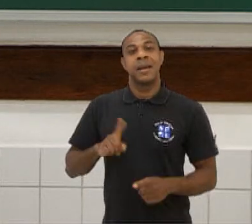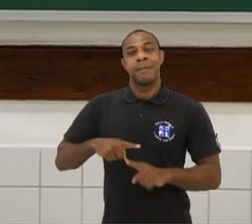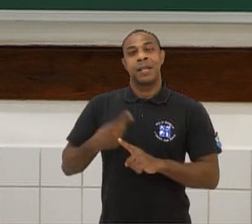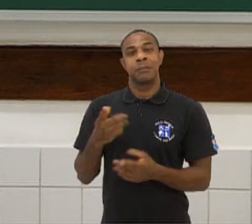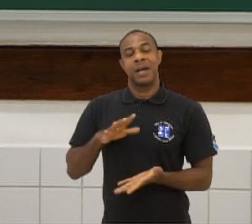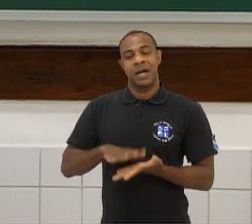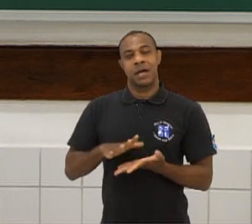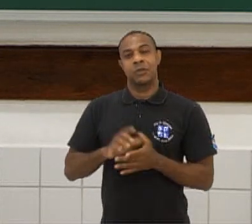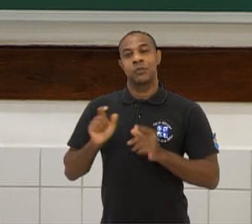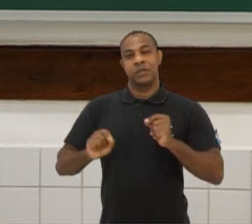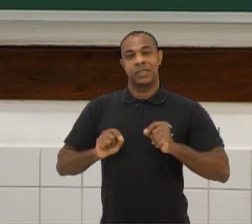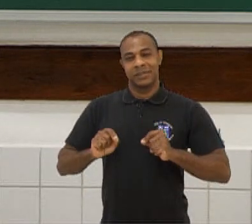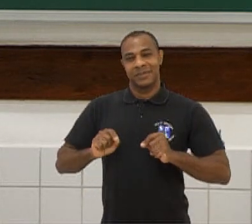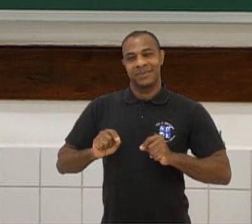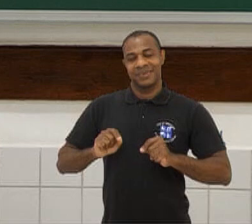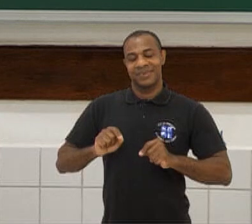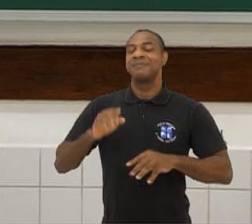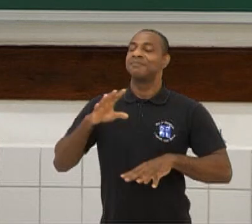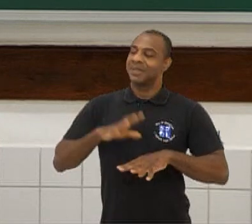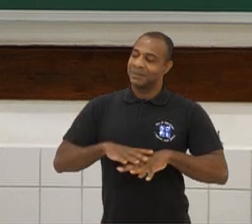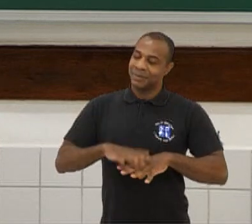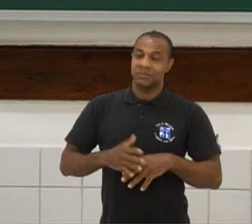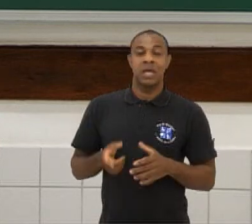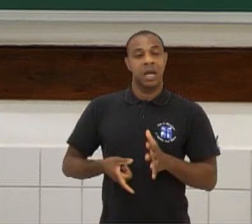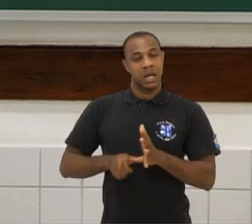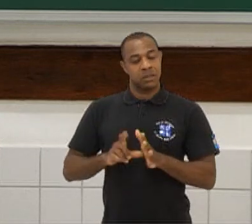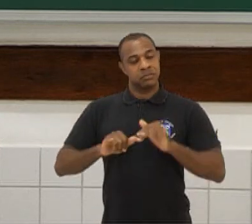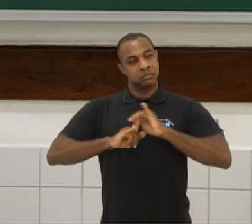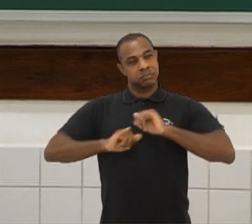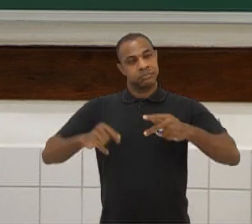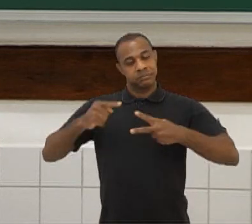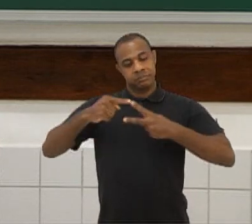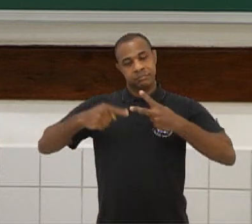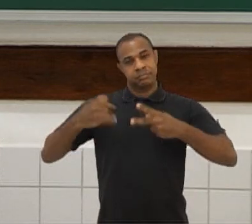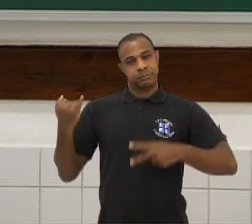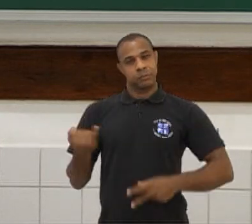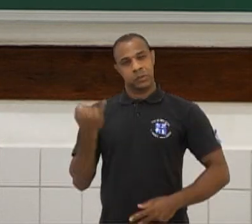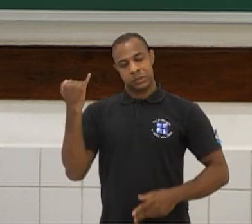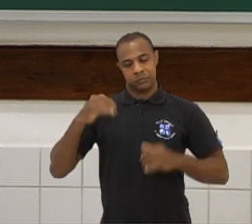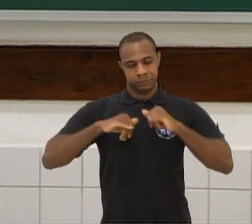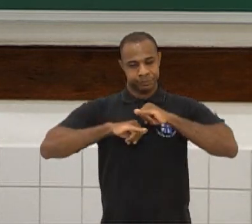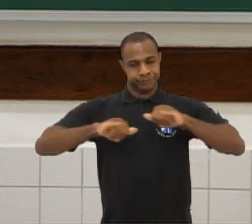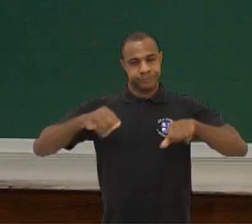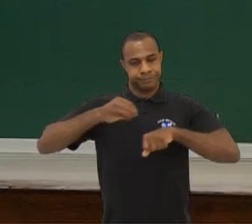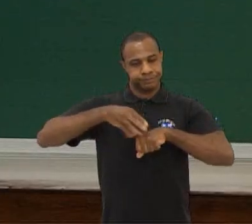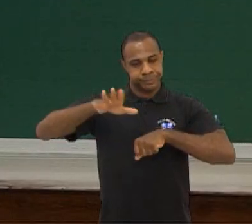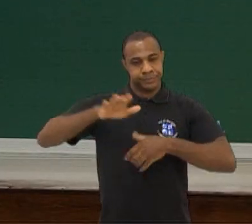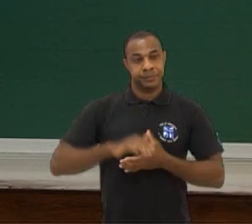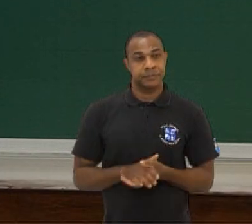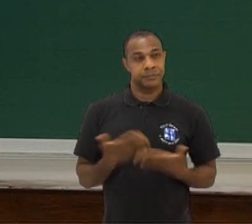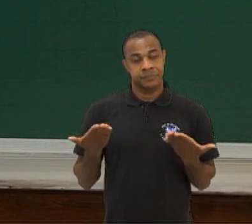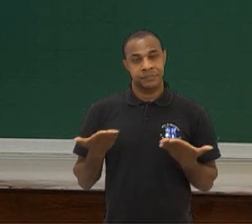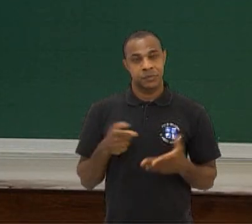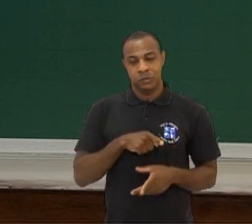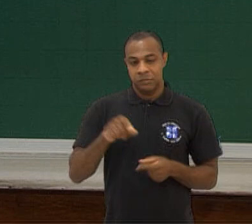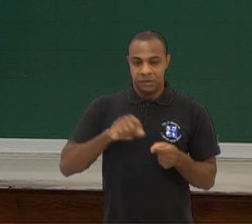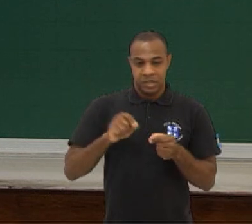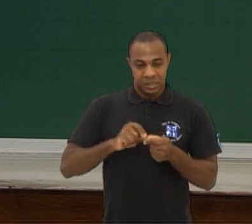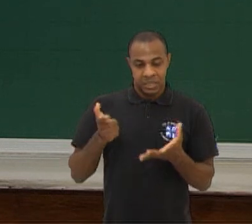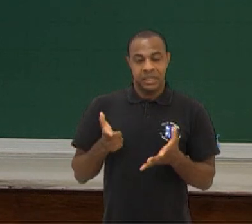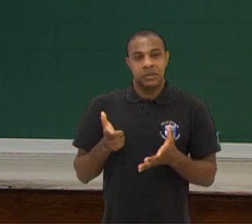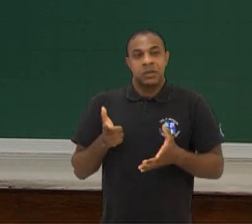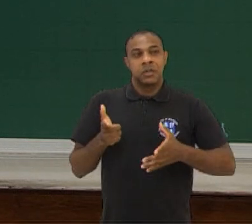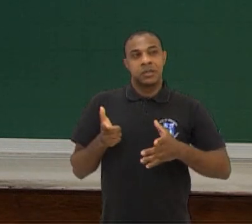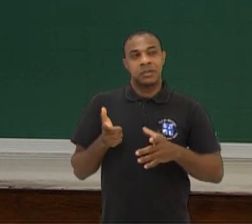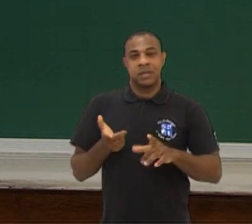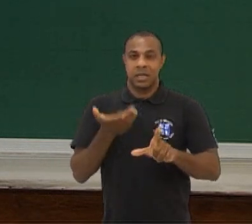de matemática. Mas antes, eu quero dar 2 recados super importantes para vocês. Você que está fazendo todas as atividades